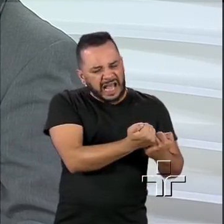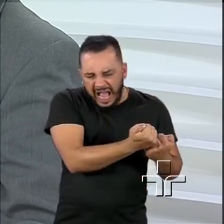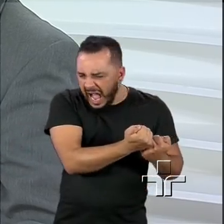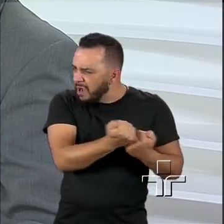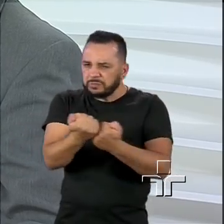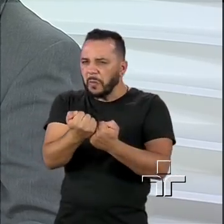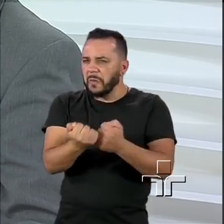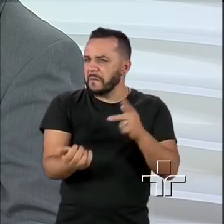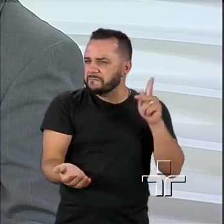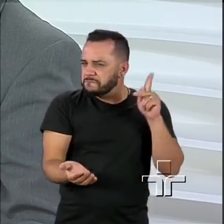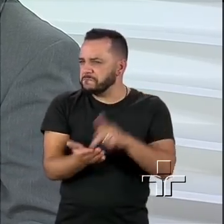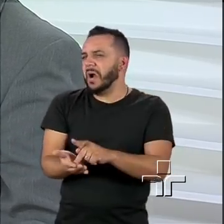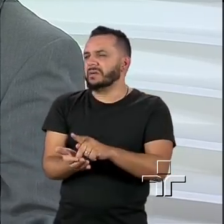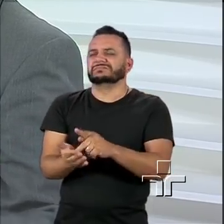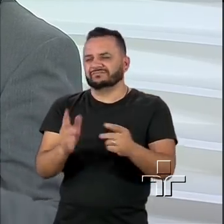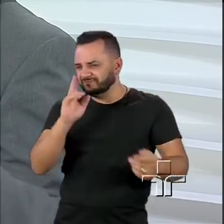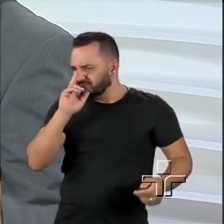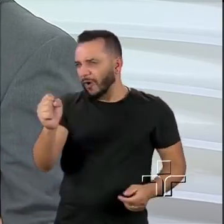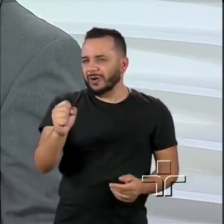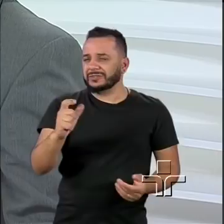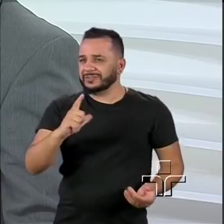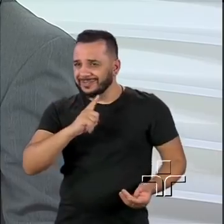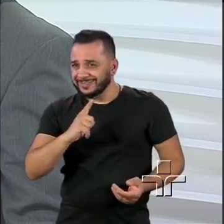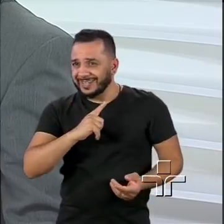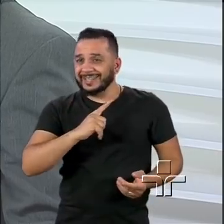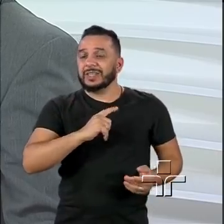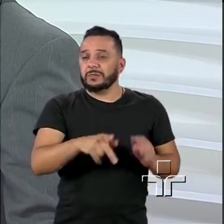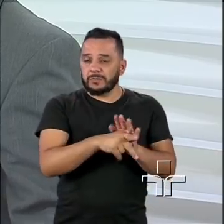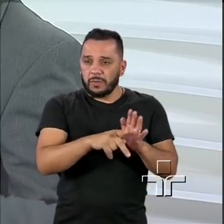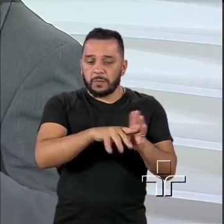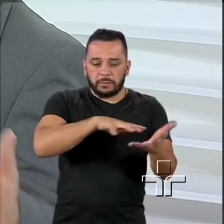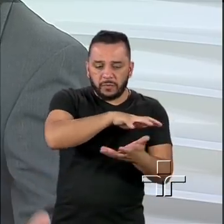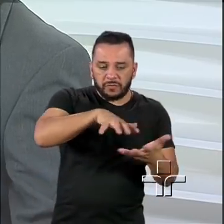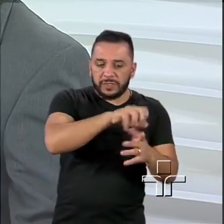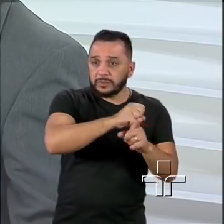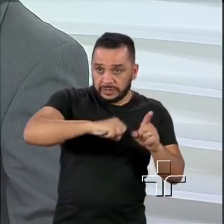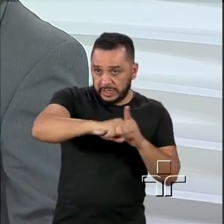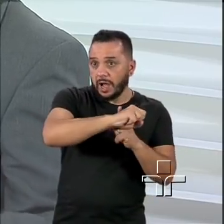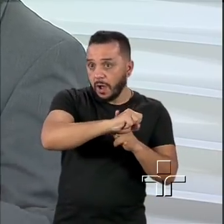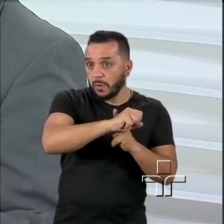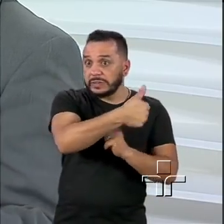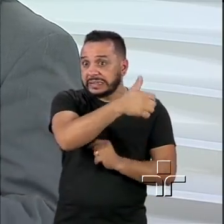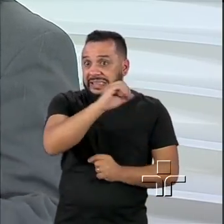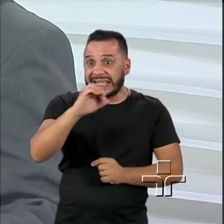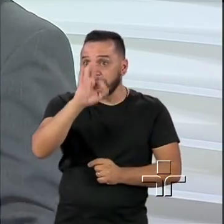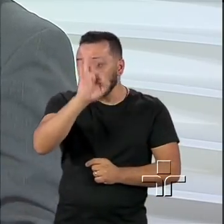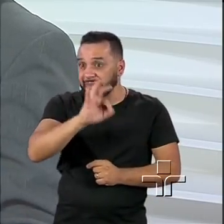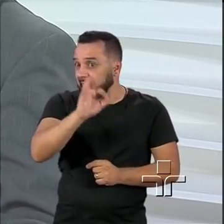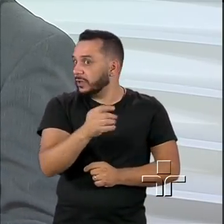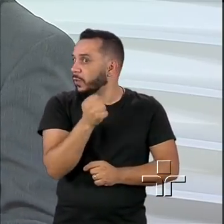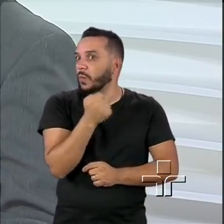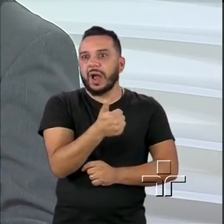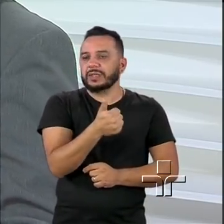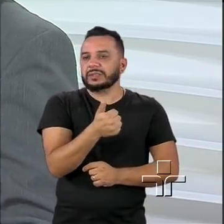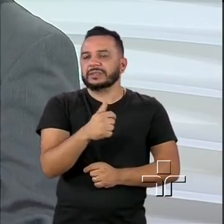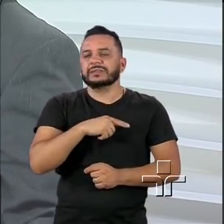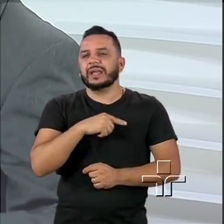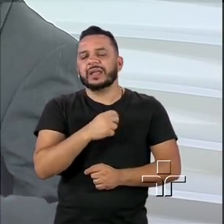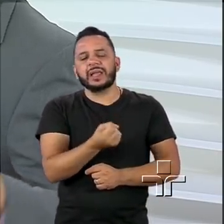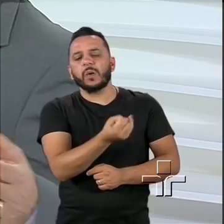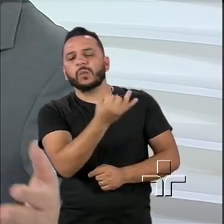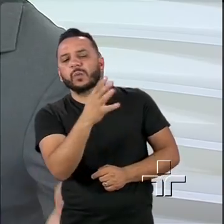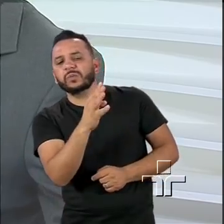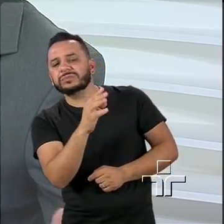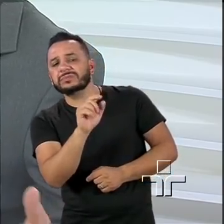efetivo, participante verdadeiramente do conjunto dos movimentos sociais, quase que 100%, Não é? O que não estão conosco